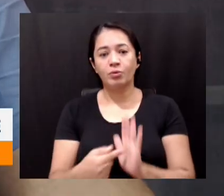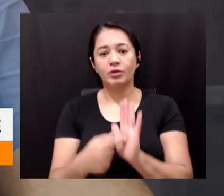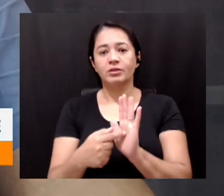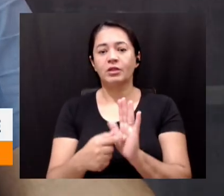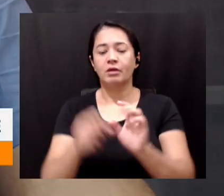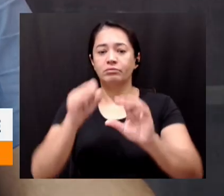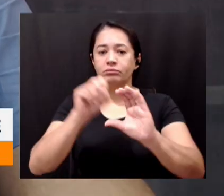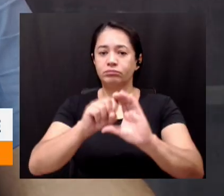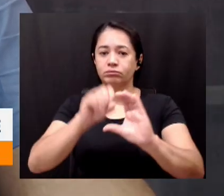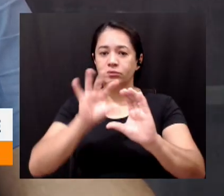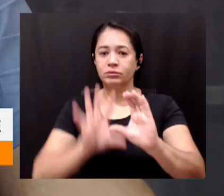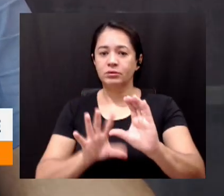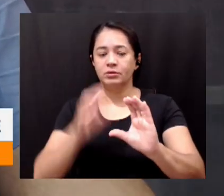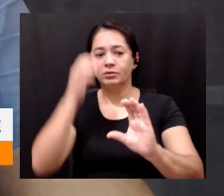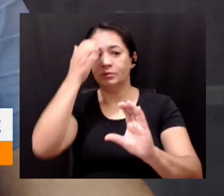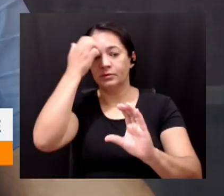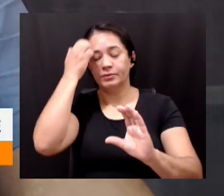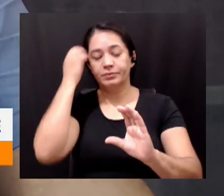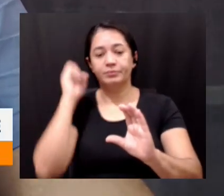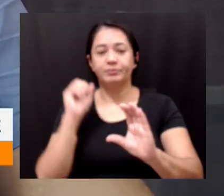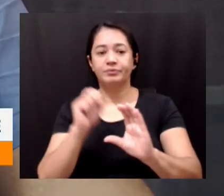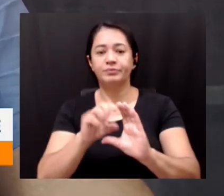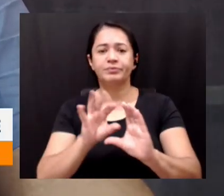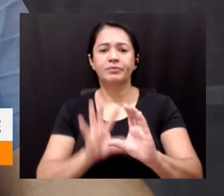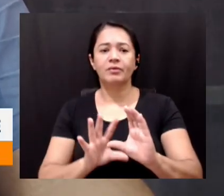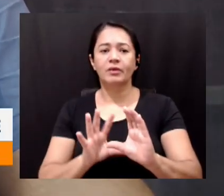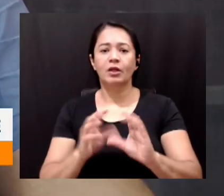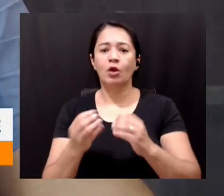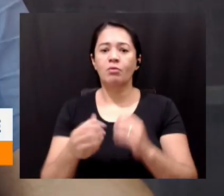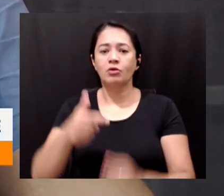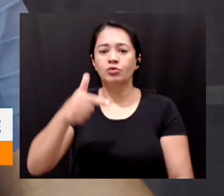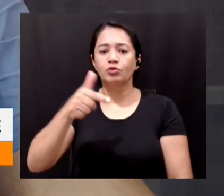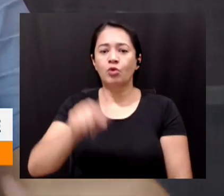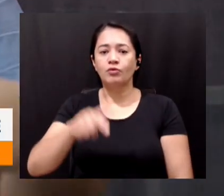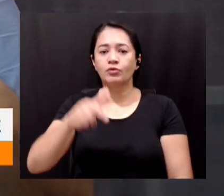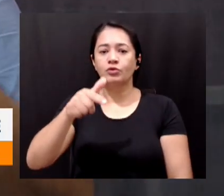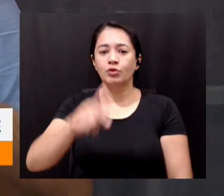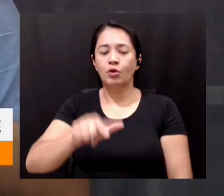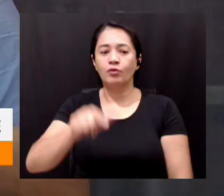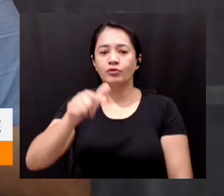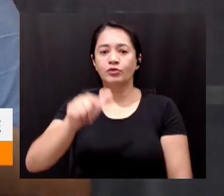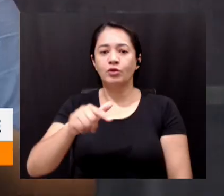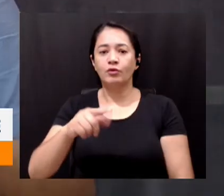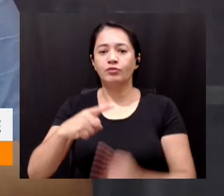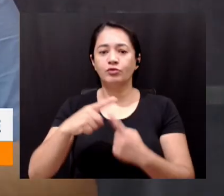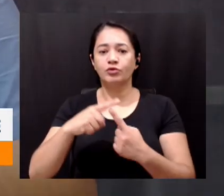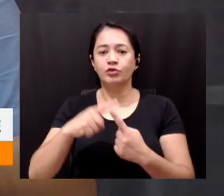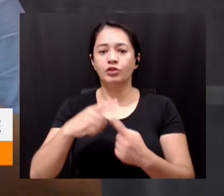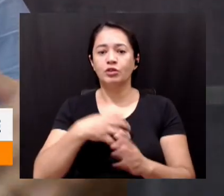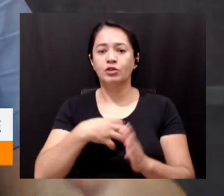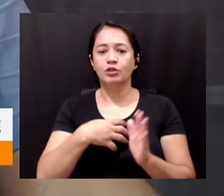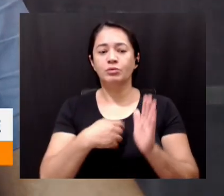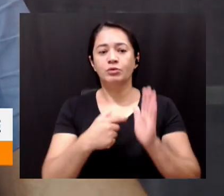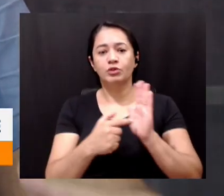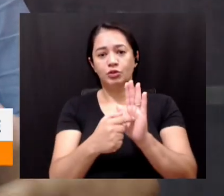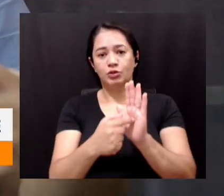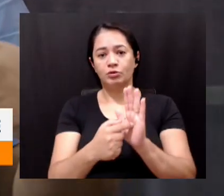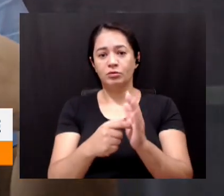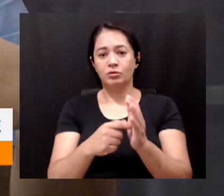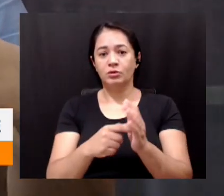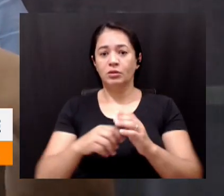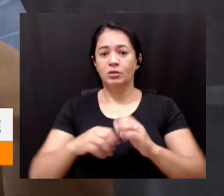né, por a repetitividade, né, de um comportamento, né, geralmente comportamentos impulsivos. Ela vai